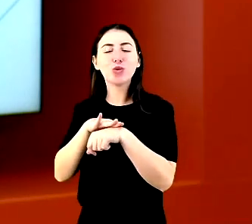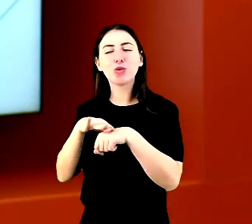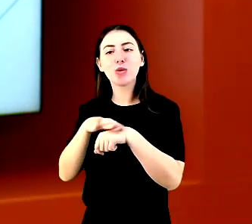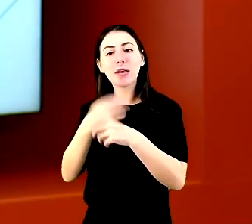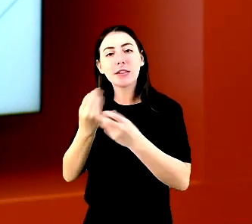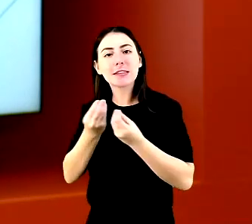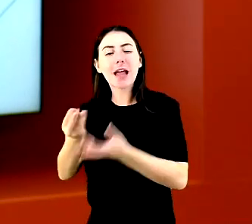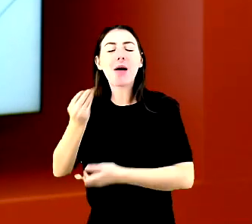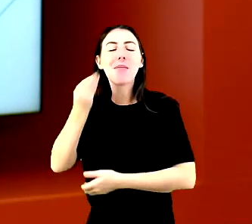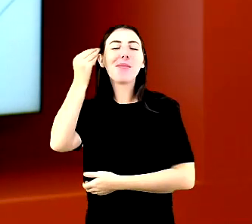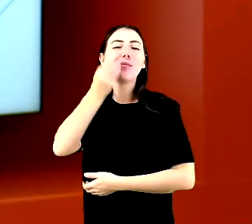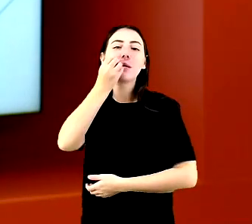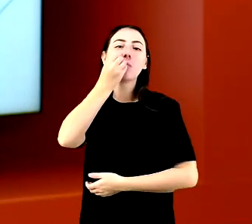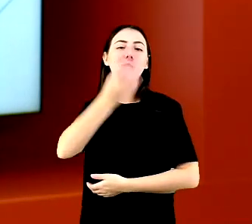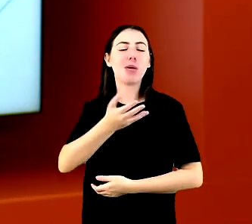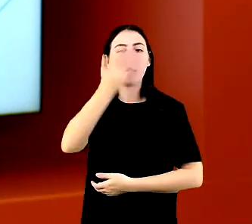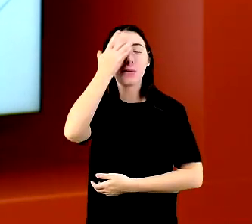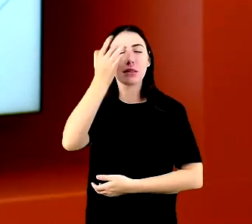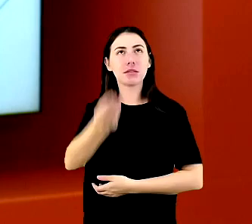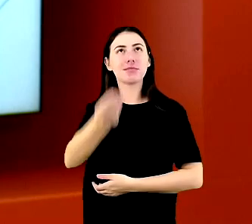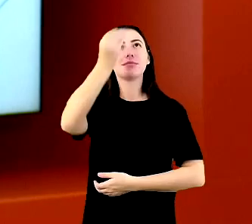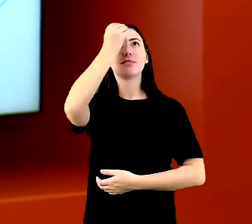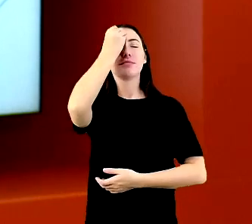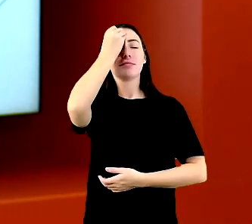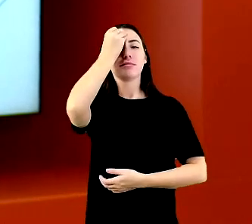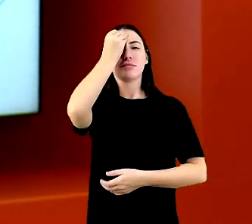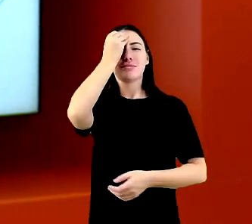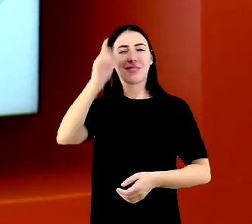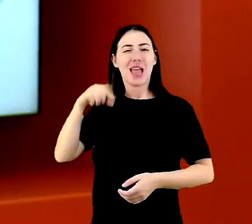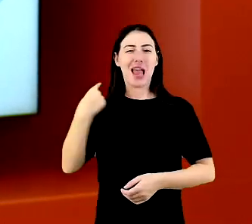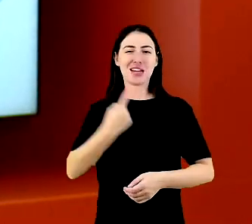modelo. Esse modelo híbrido é, de fato, o melhor modelo quando a gente pensa no